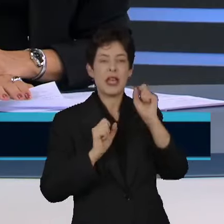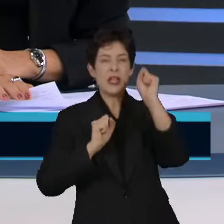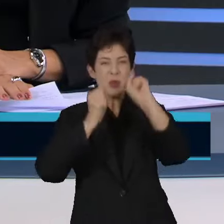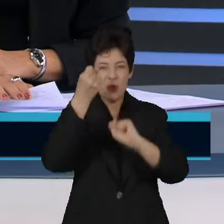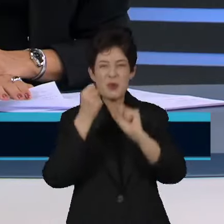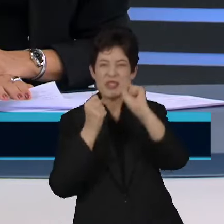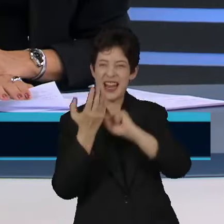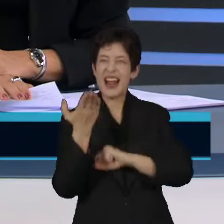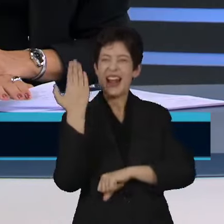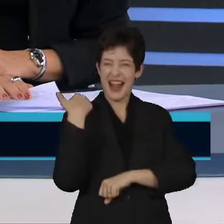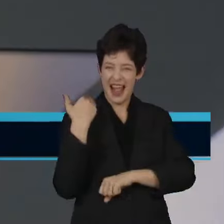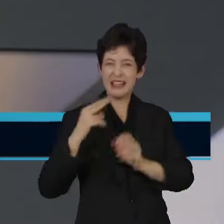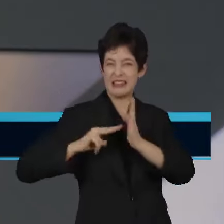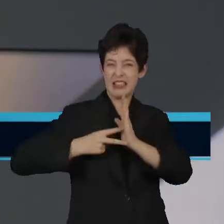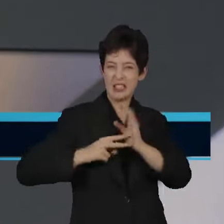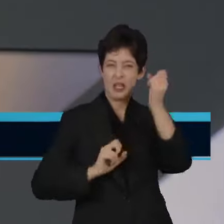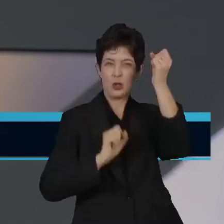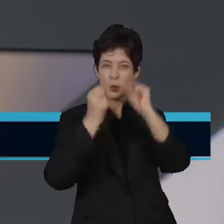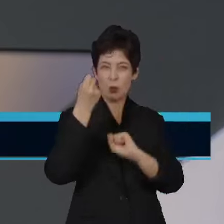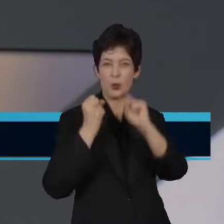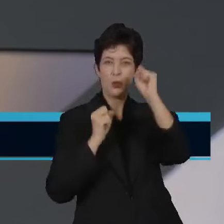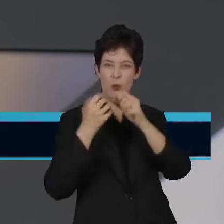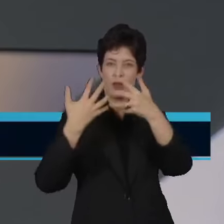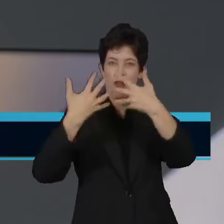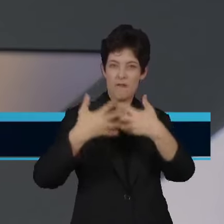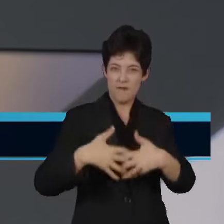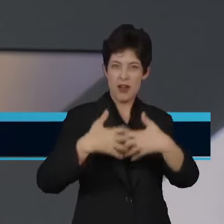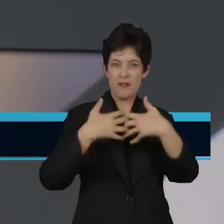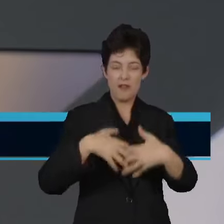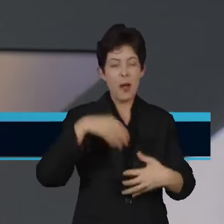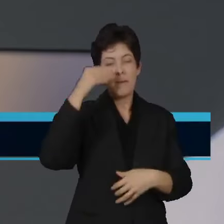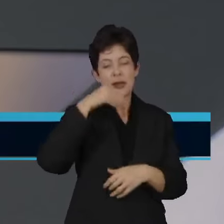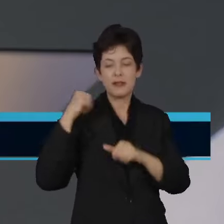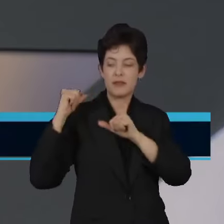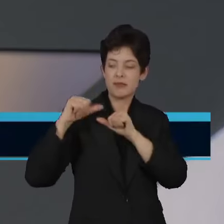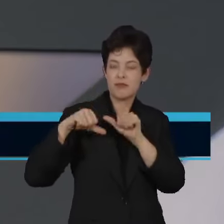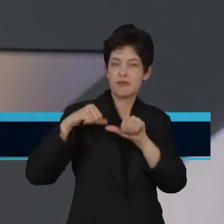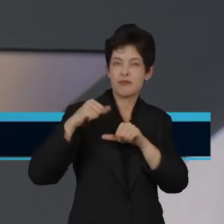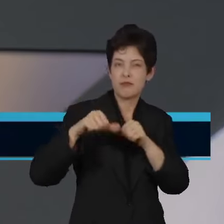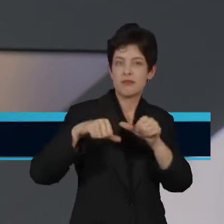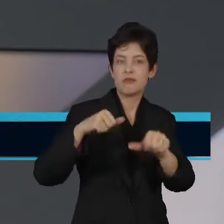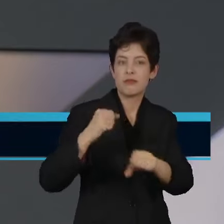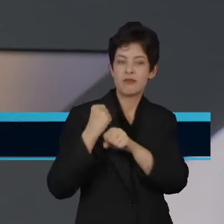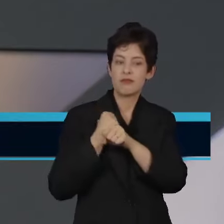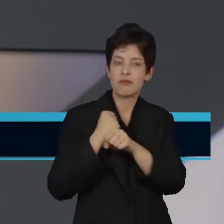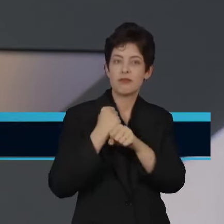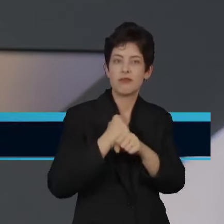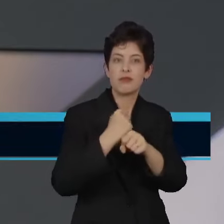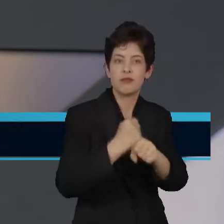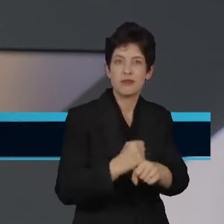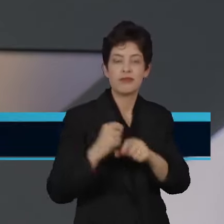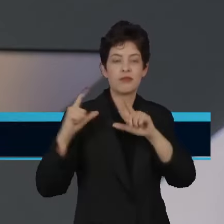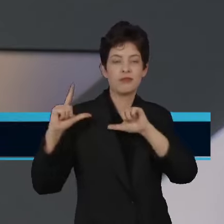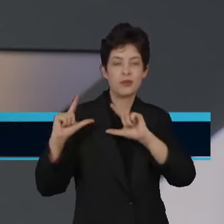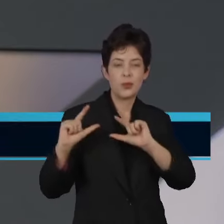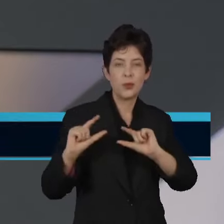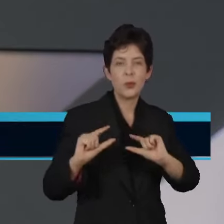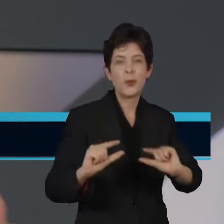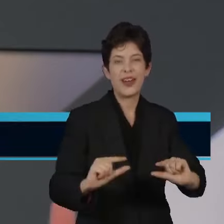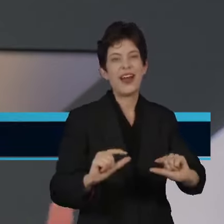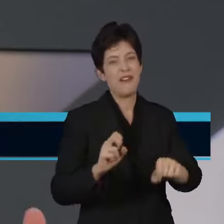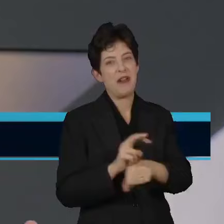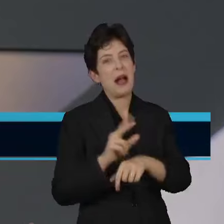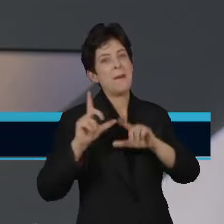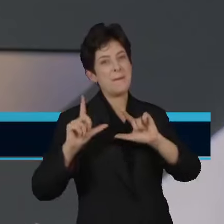os sindicatos da indústria, certo? Que ficaram muito mais frágeis pela mudança de emprego na indústria, quer dizer, tem muito menos empregos